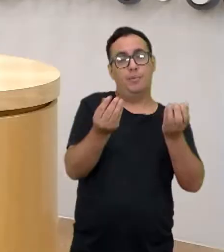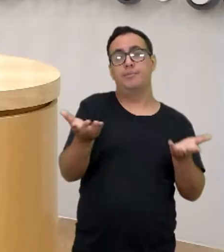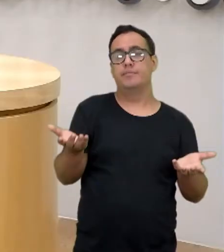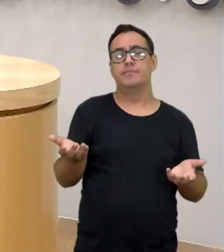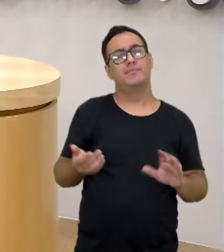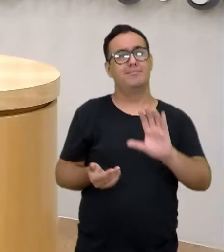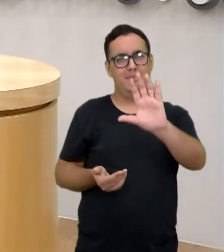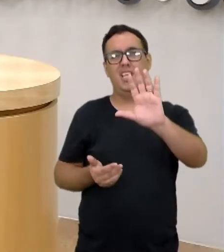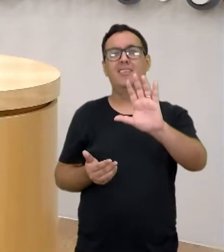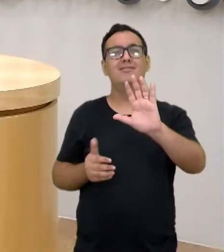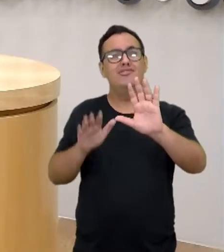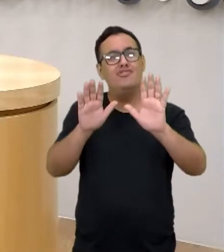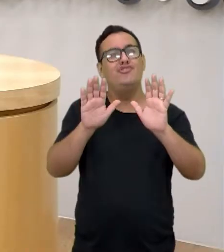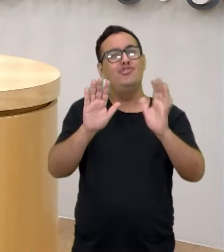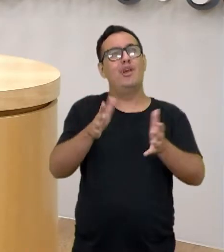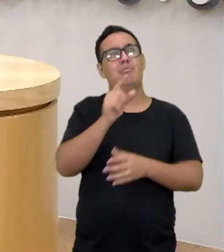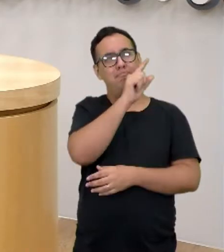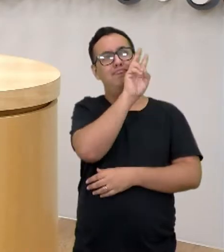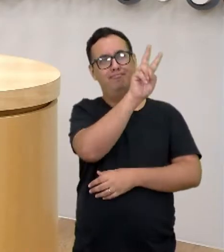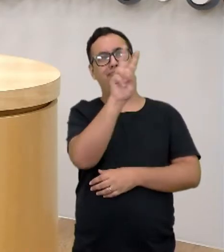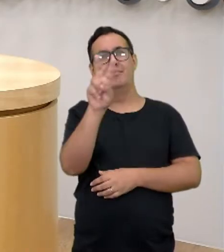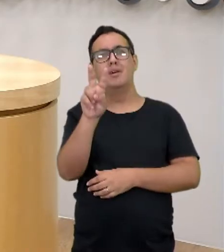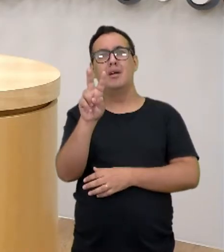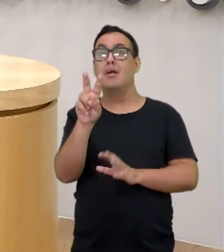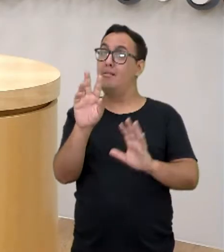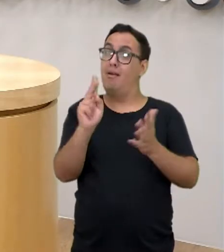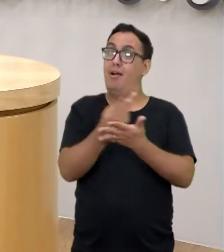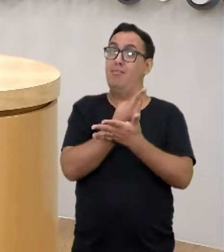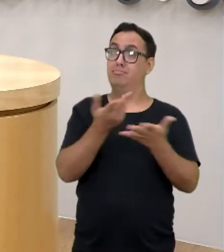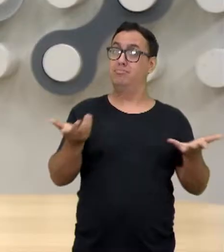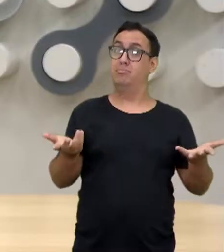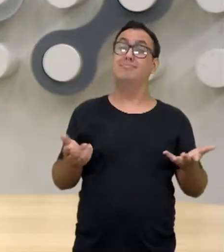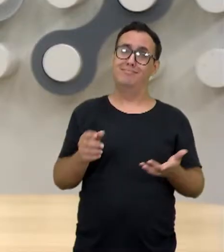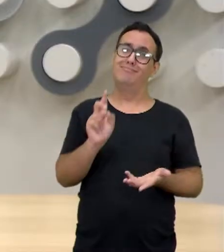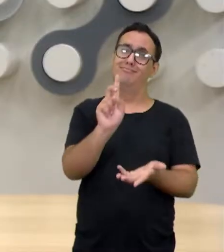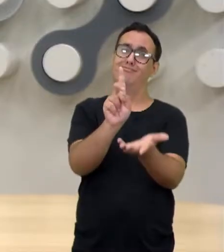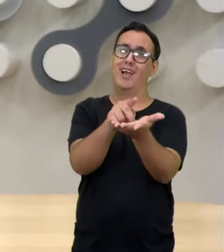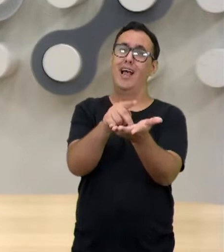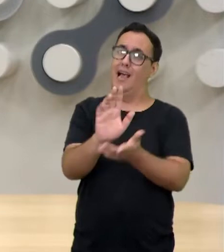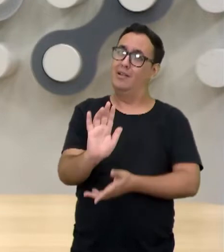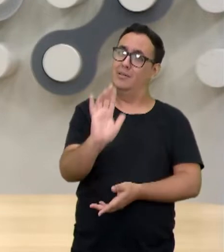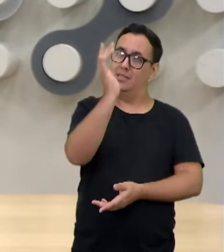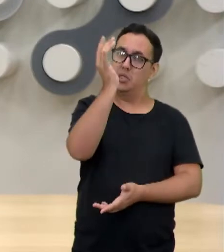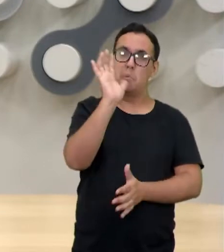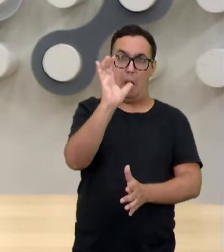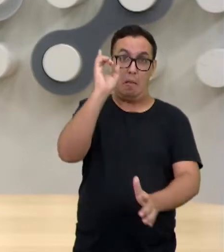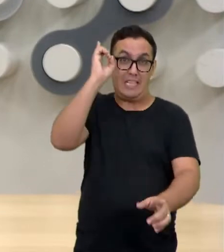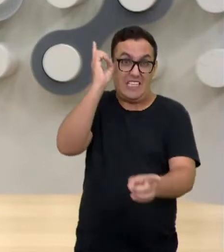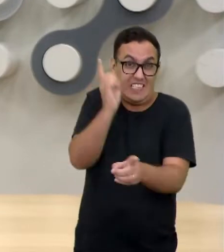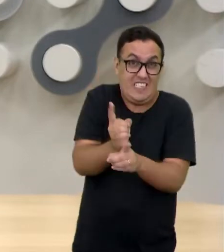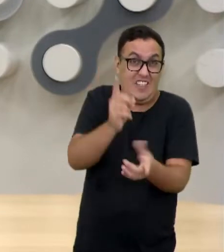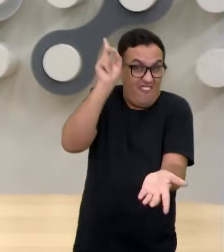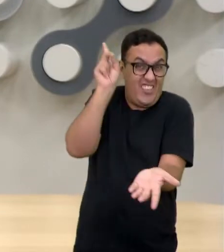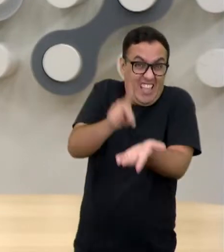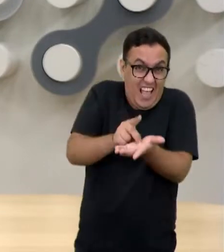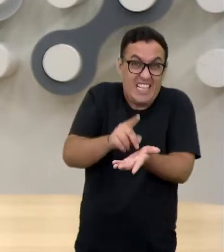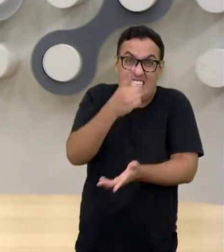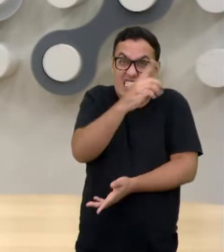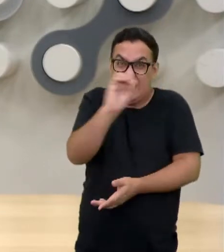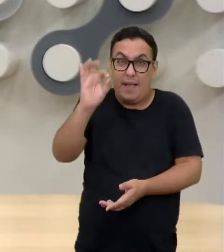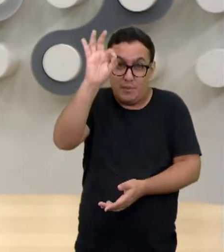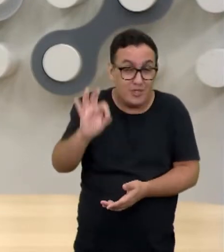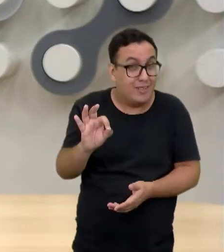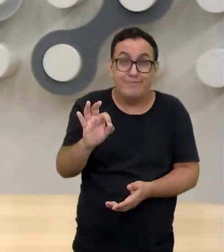já aconteceu de a meteorologia errar. De fato acontece, porque nenhuma predição científica tem 100%